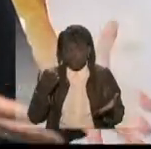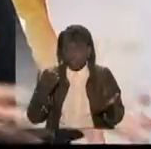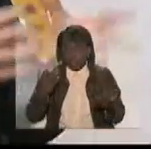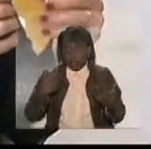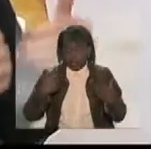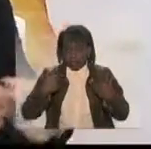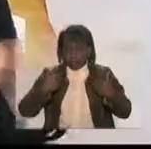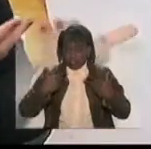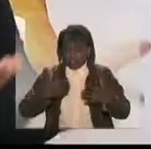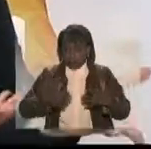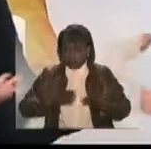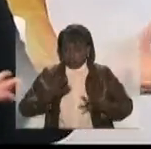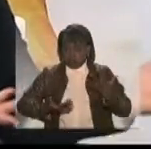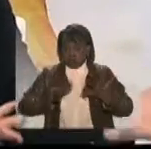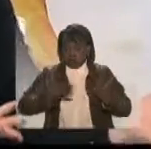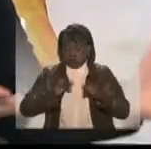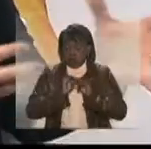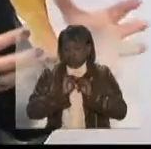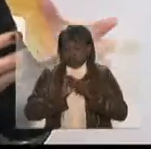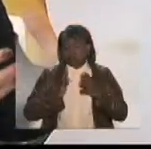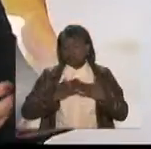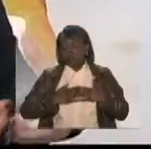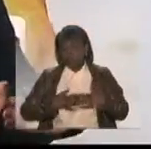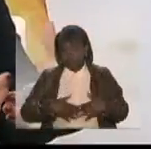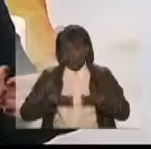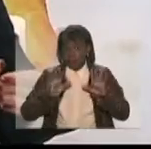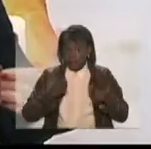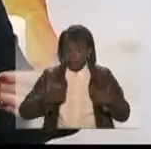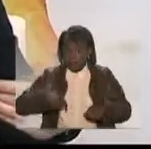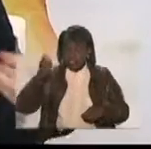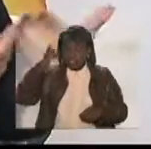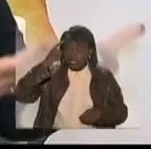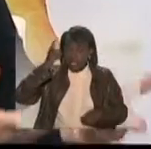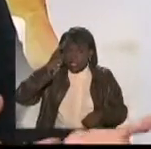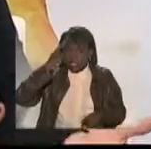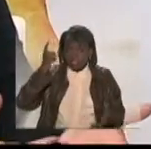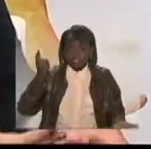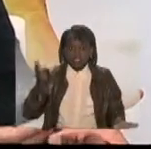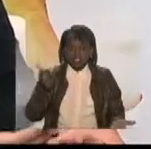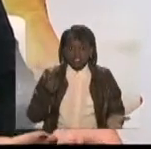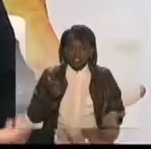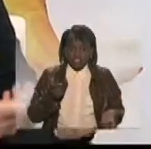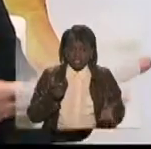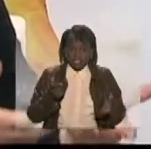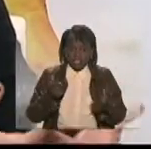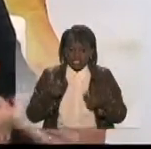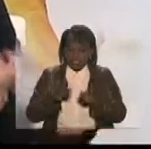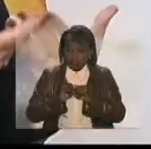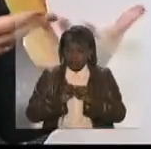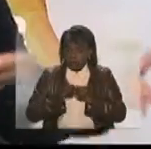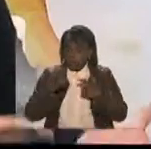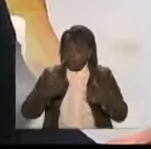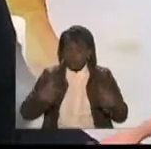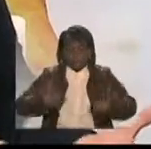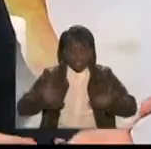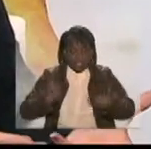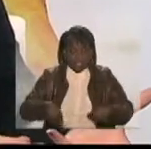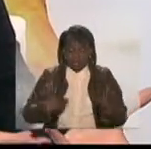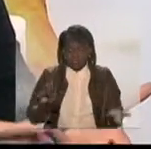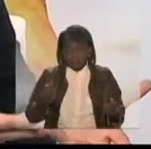uma descarga, não tem problema, mas que tenha consciência desse lugar, dessa descarga,